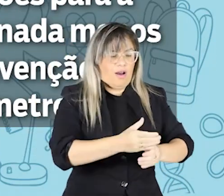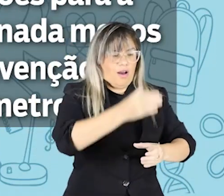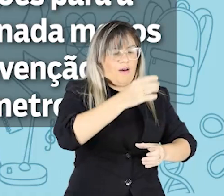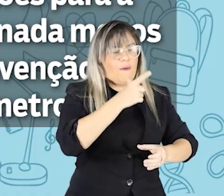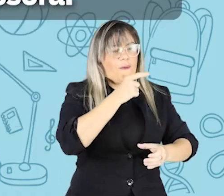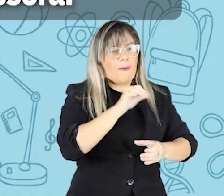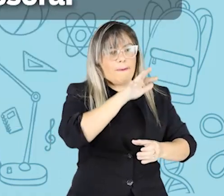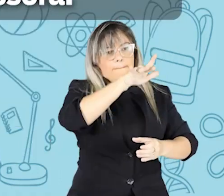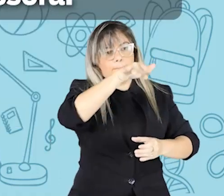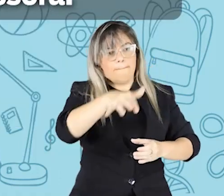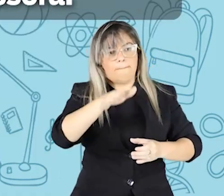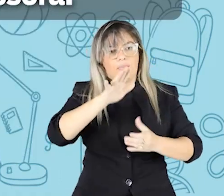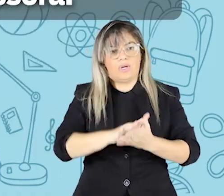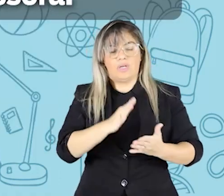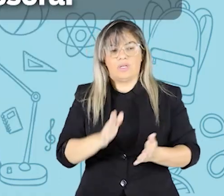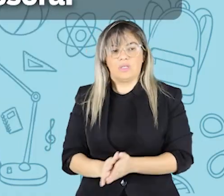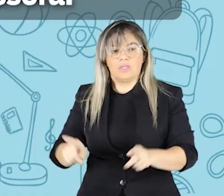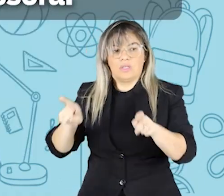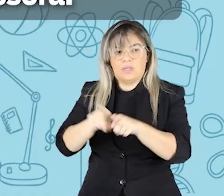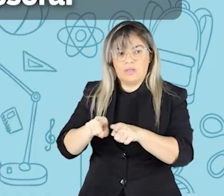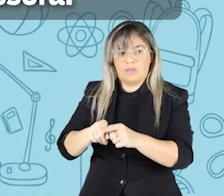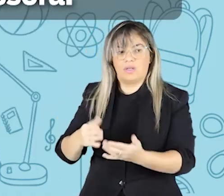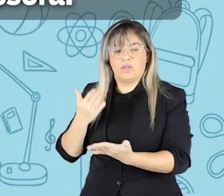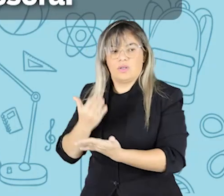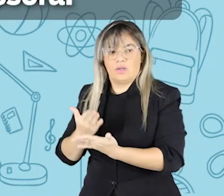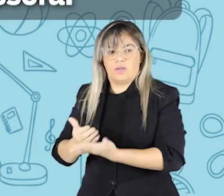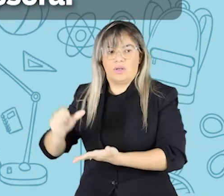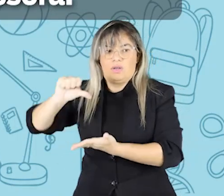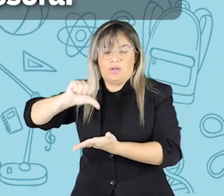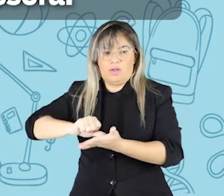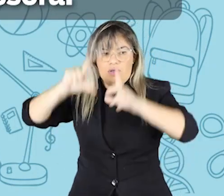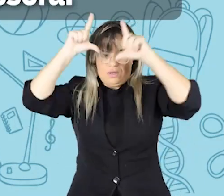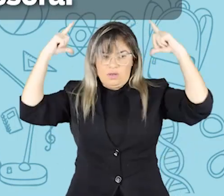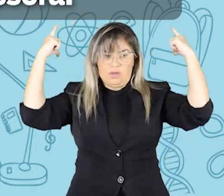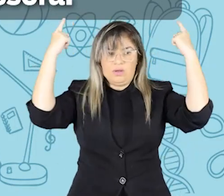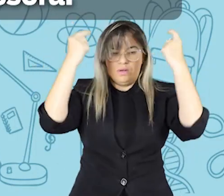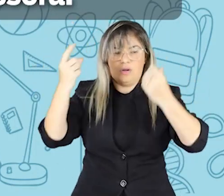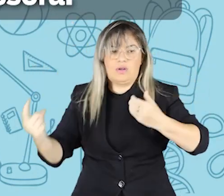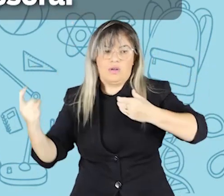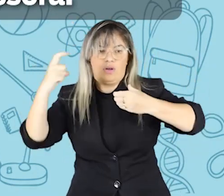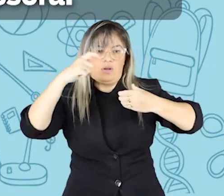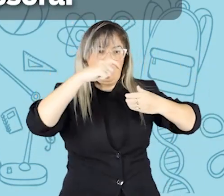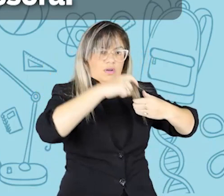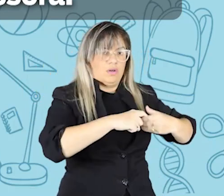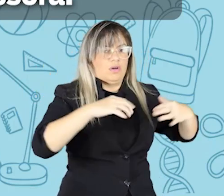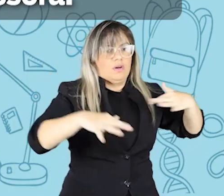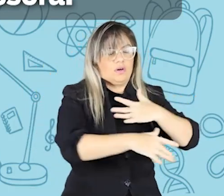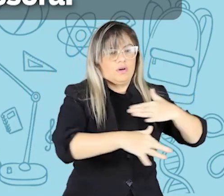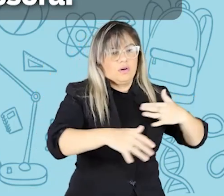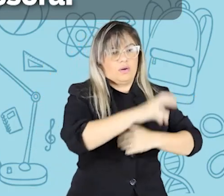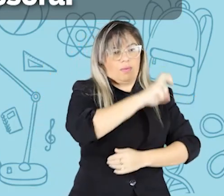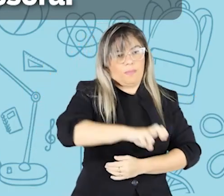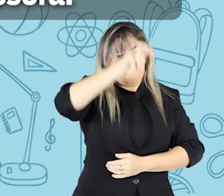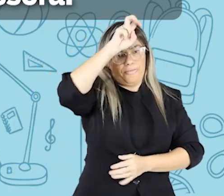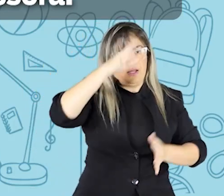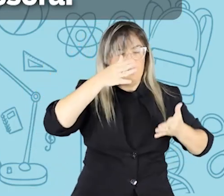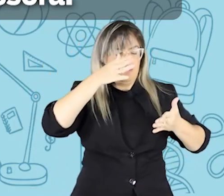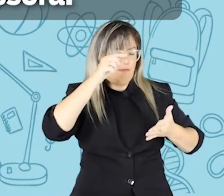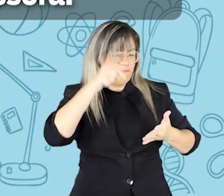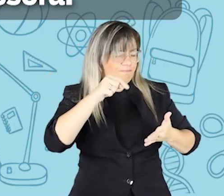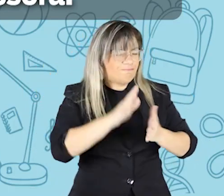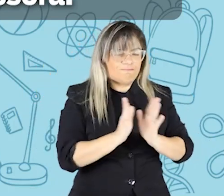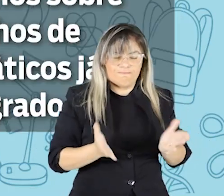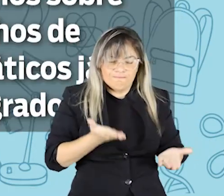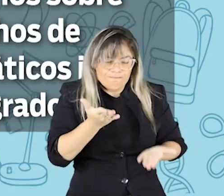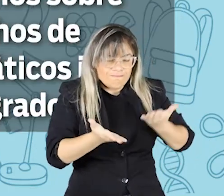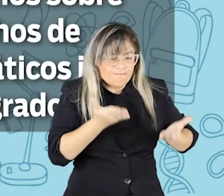hidrômetro. Hipátia estudou em Atenas, na Grécia, e retornou à cidade egípcia, onde nasceu para ser